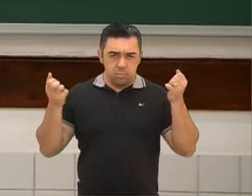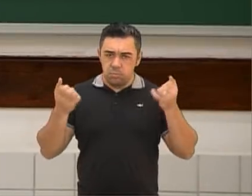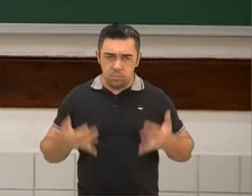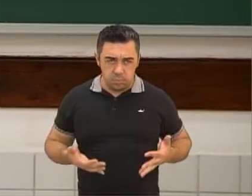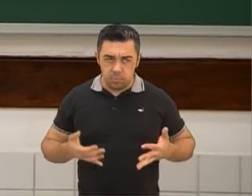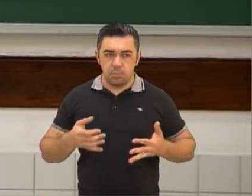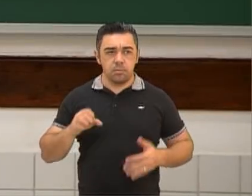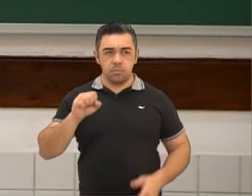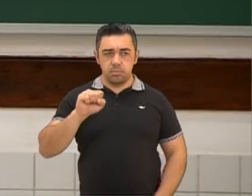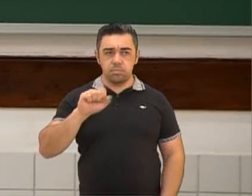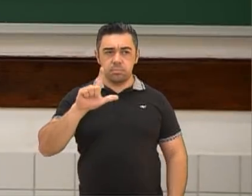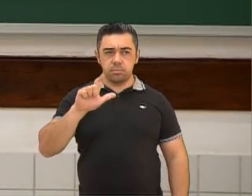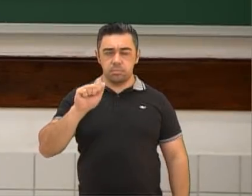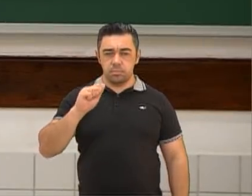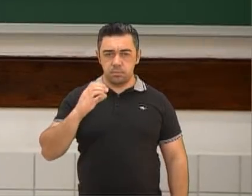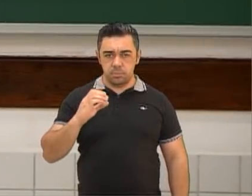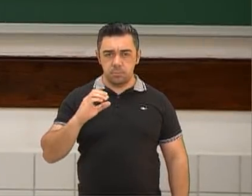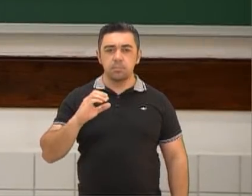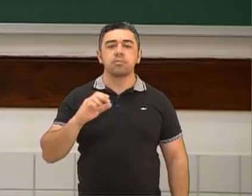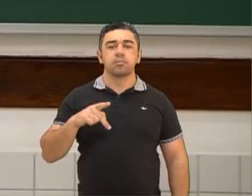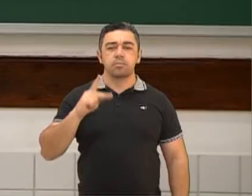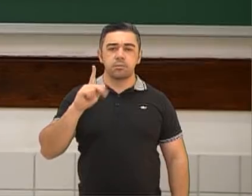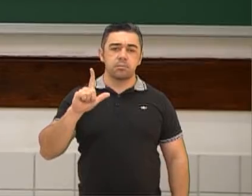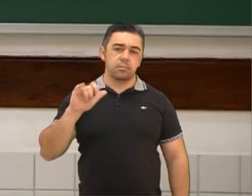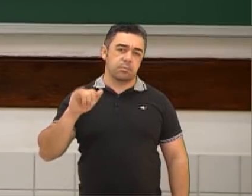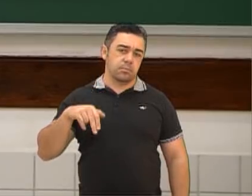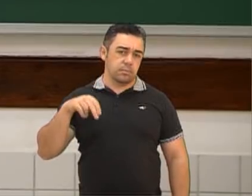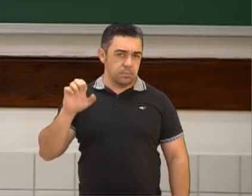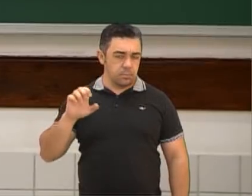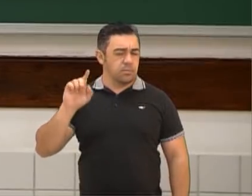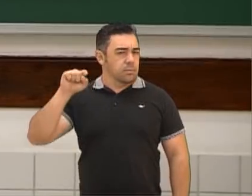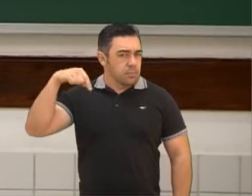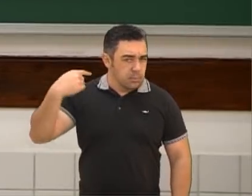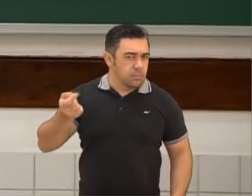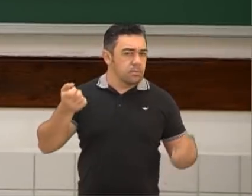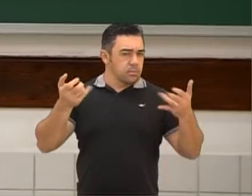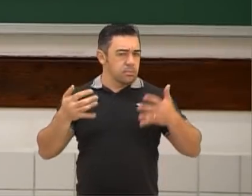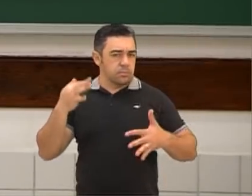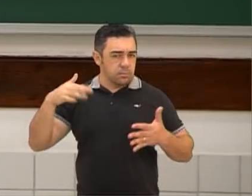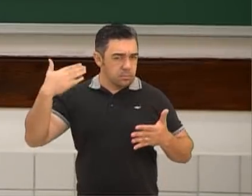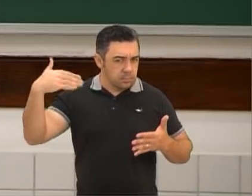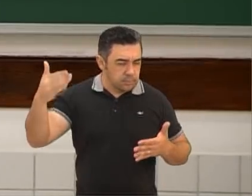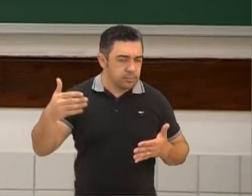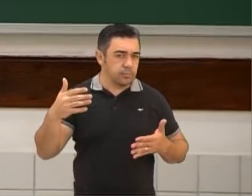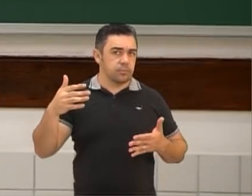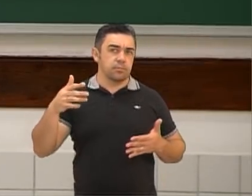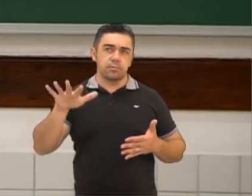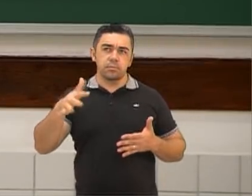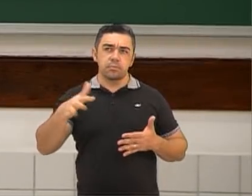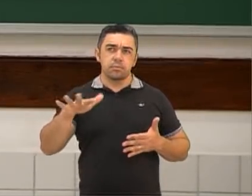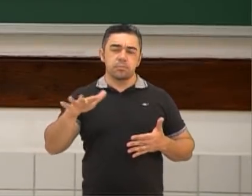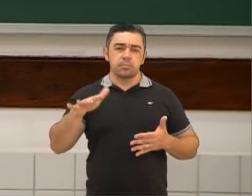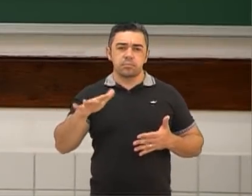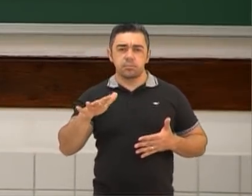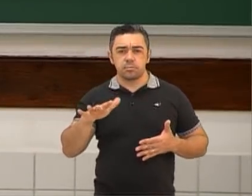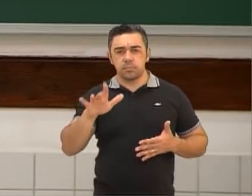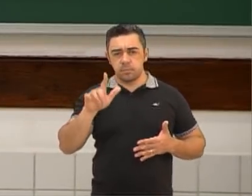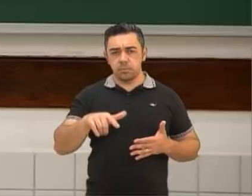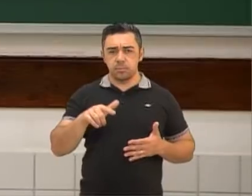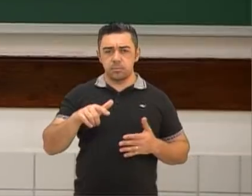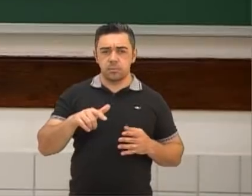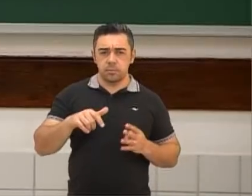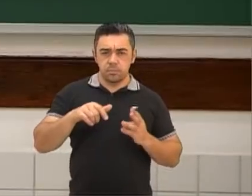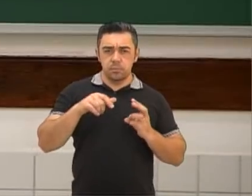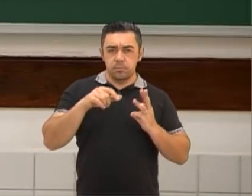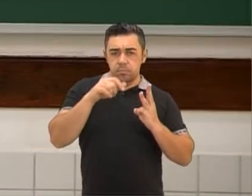muito sobre o slackline. Na próxima aula a gente vai tratar dele um pouquinho mais. E lá para frente, lá no terceiro